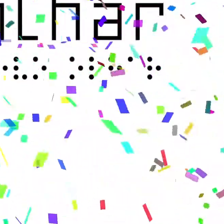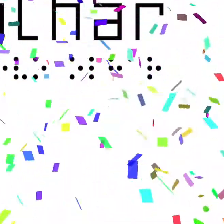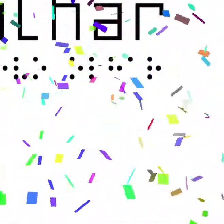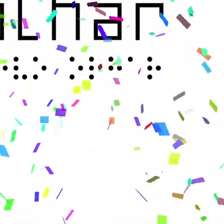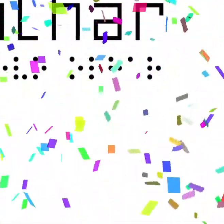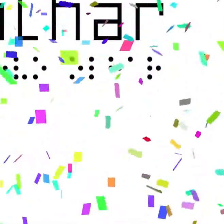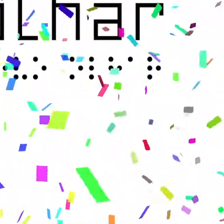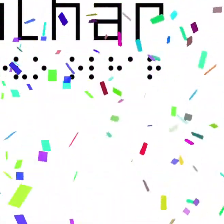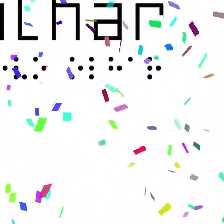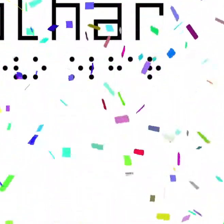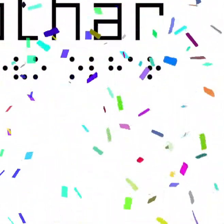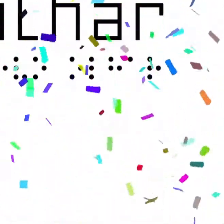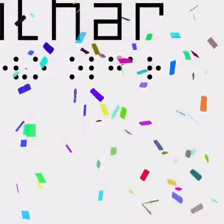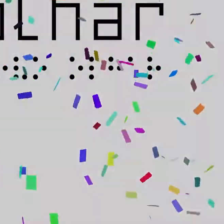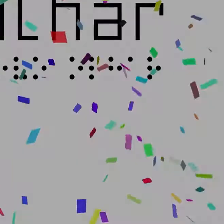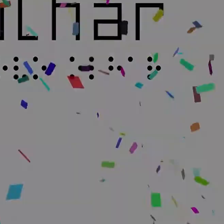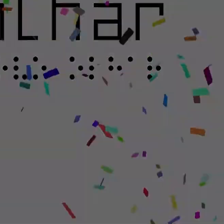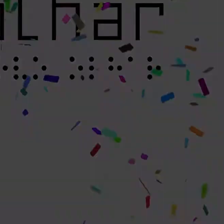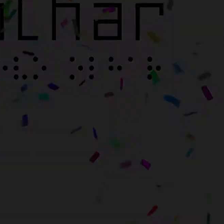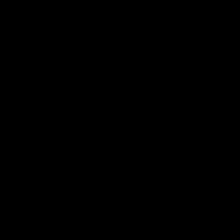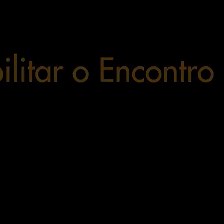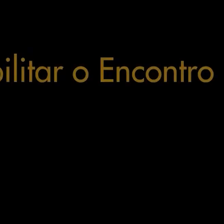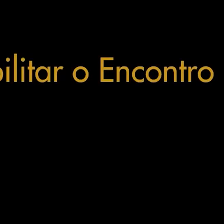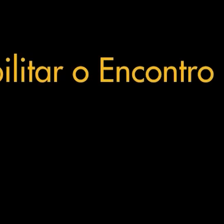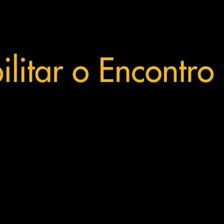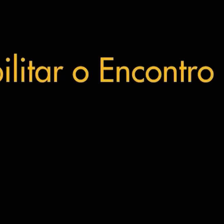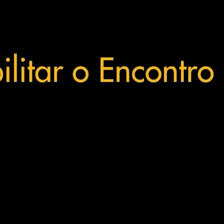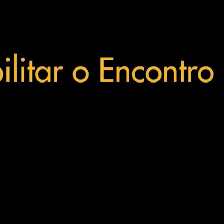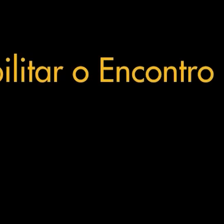canto superior em vermelho, Acessibilidade e Folia.